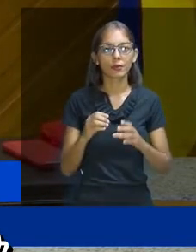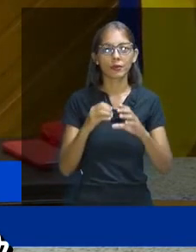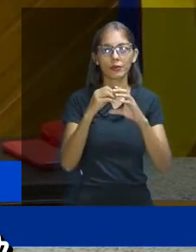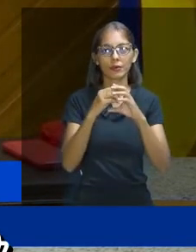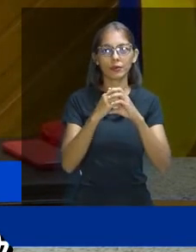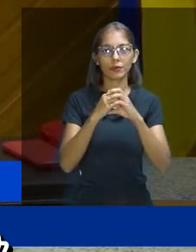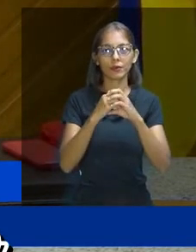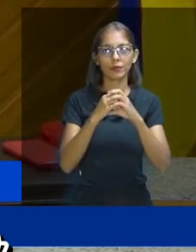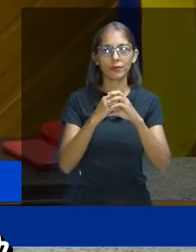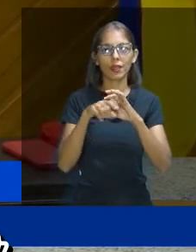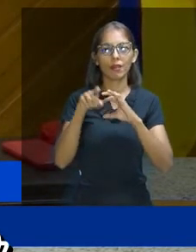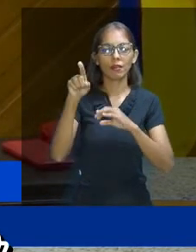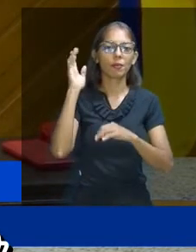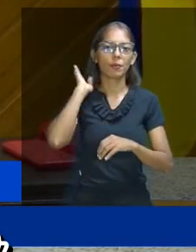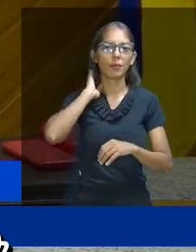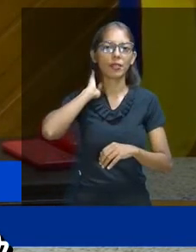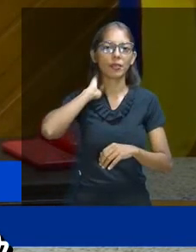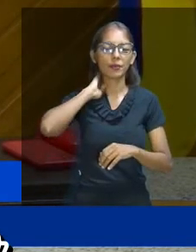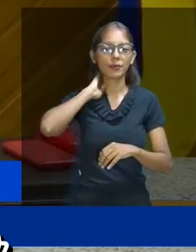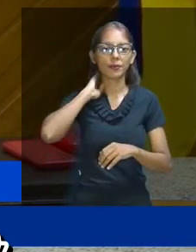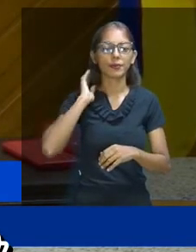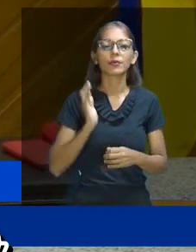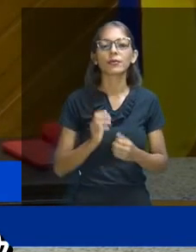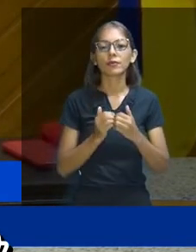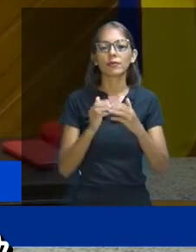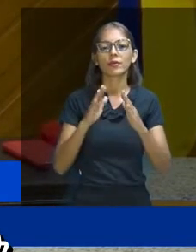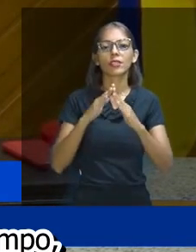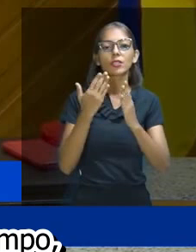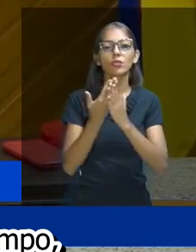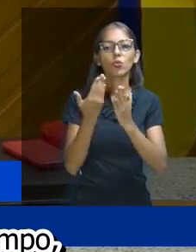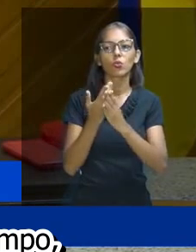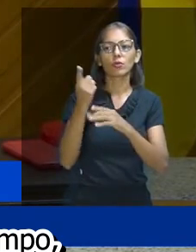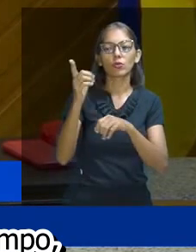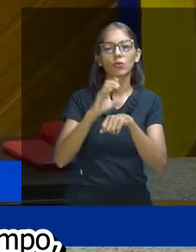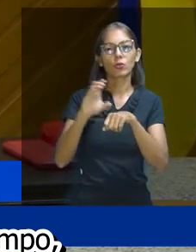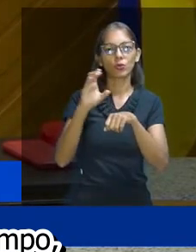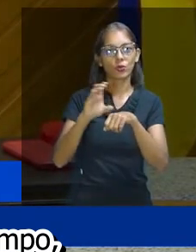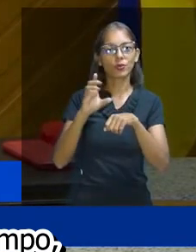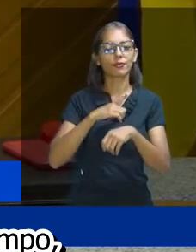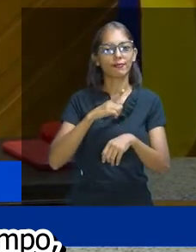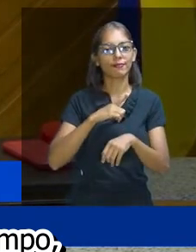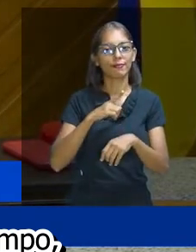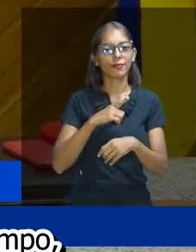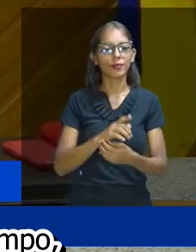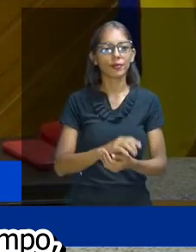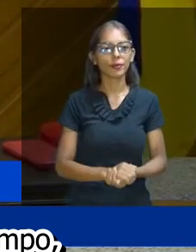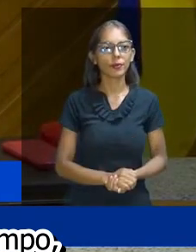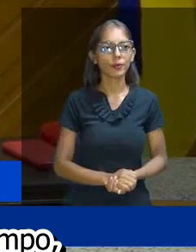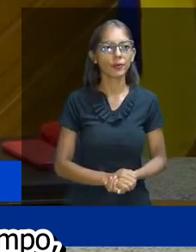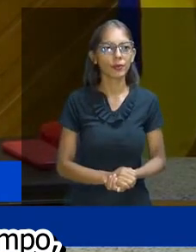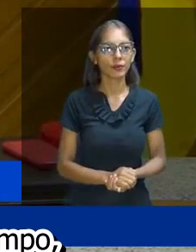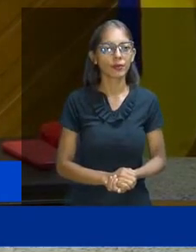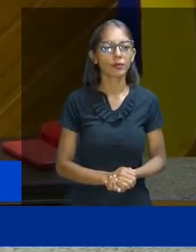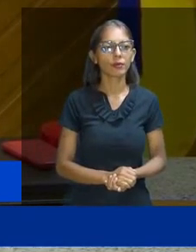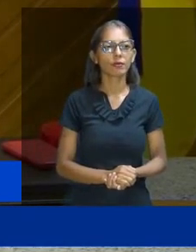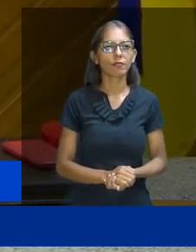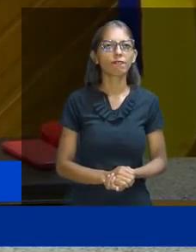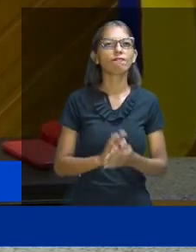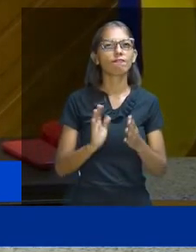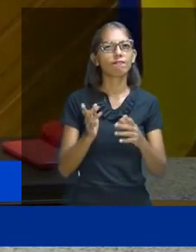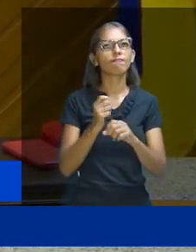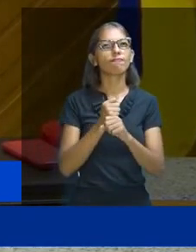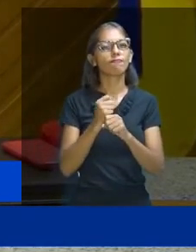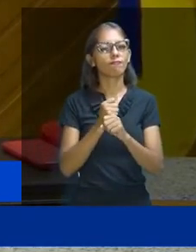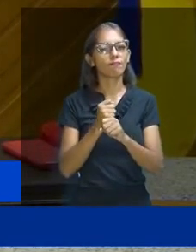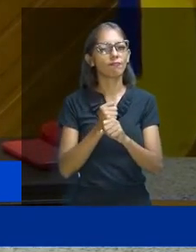do ano letivo dos nossos colegas paraenses, né, nesse intercâmbio que já fazemos há algum tempo, né, o TRE